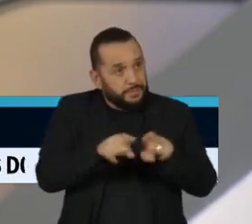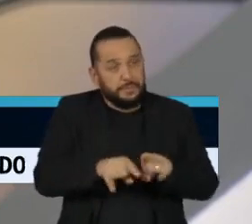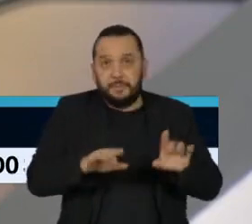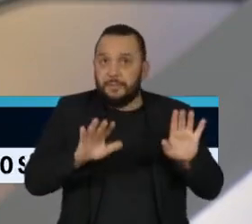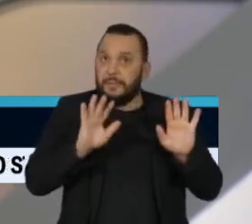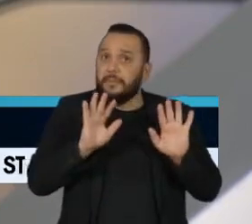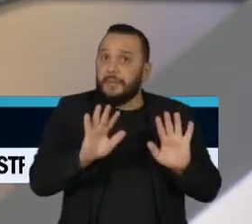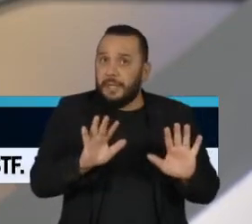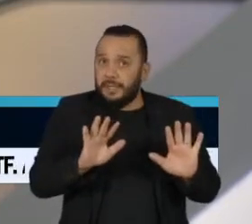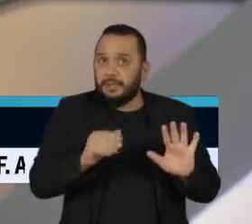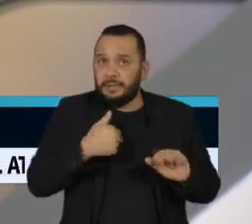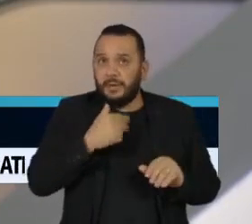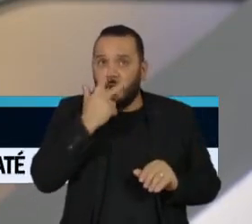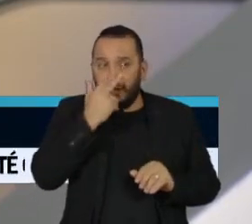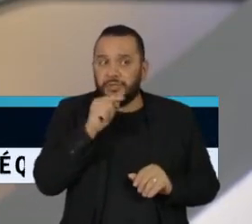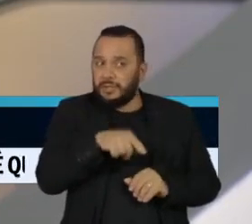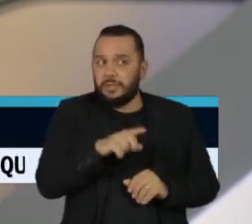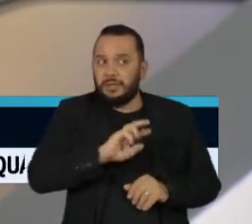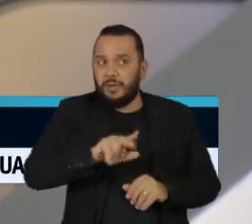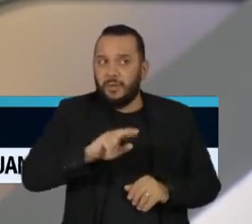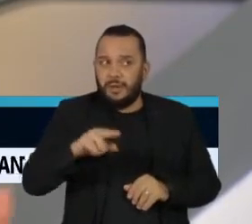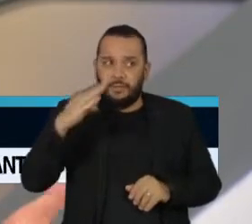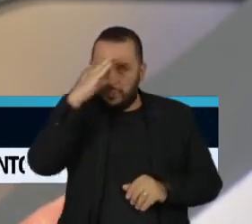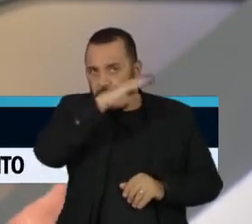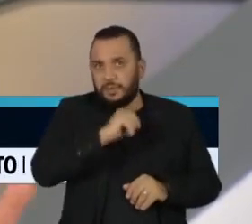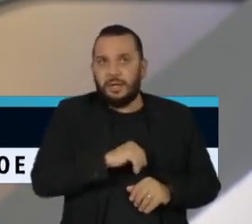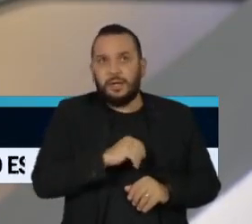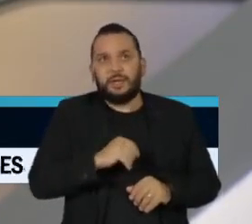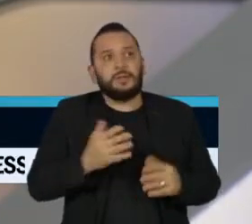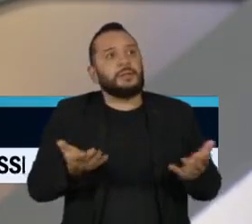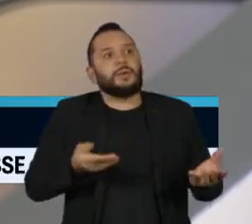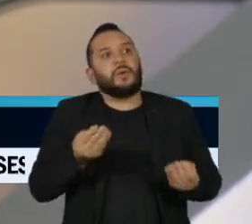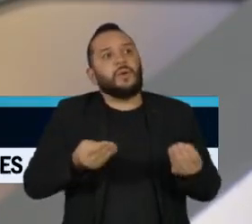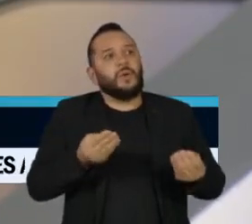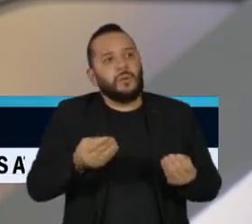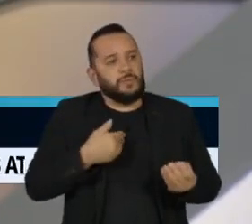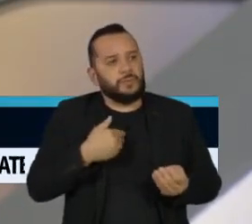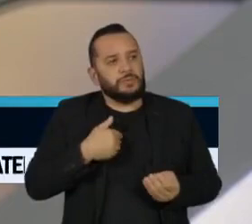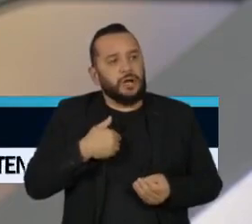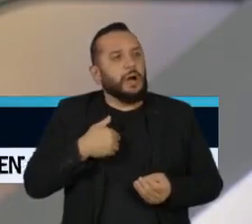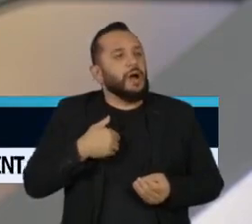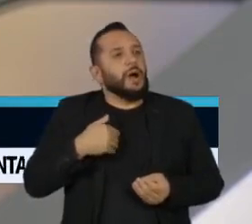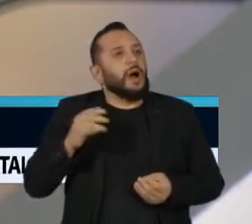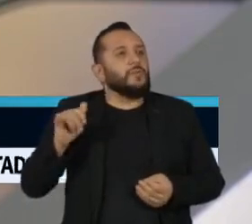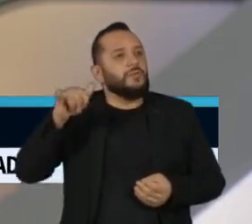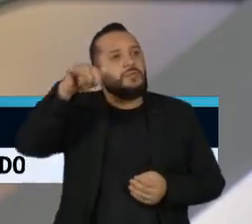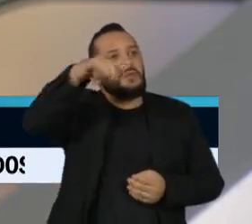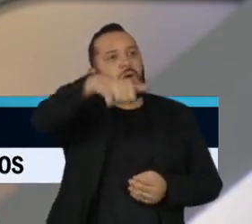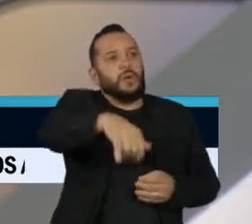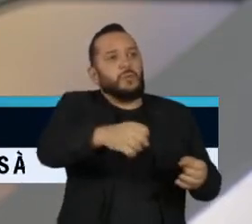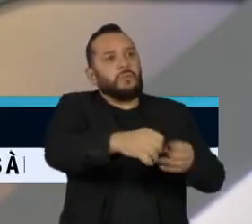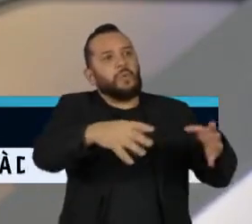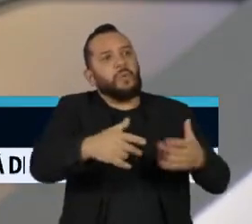mas provavelmente não vai ser ele. Então, que kamikaze é esse que mata, que joga o avião para explodir no colo do outro?